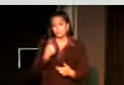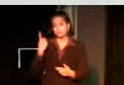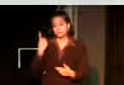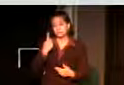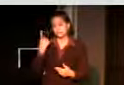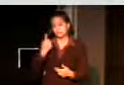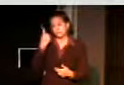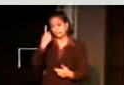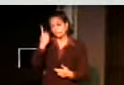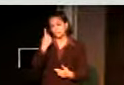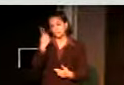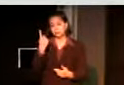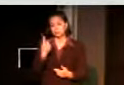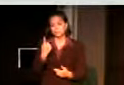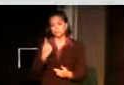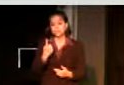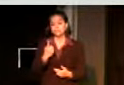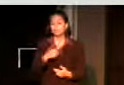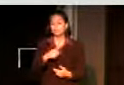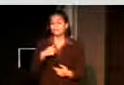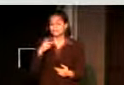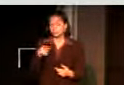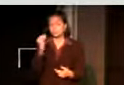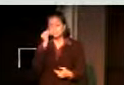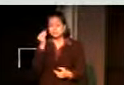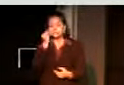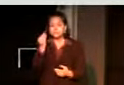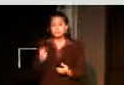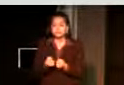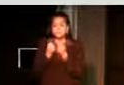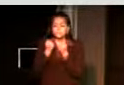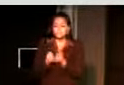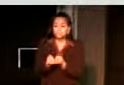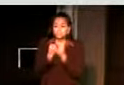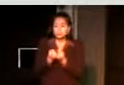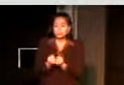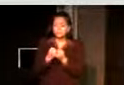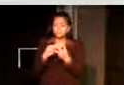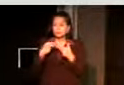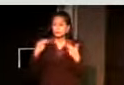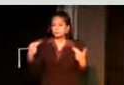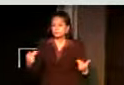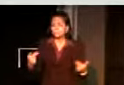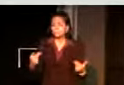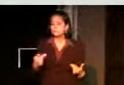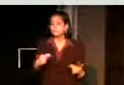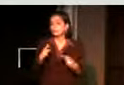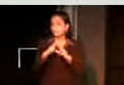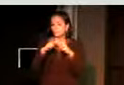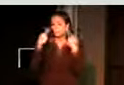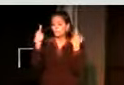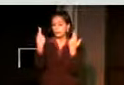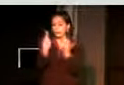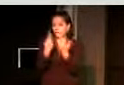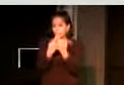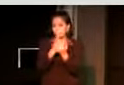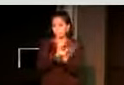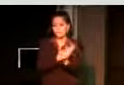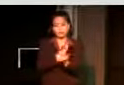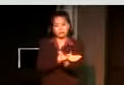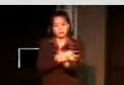é grandioso não há como superar Ninguém Vive essa vida do Reino no braço da Carne